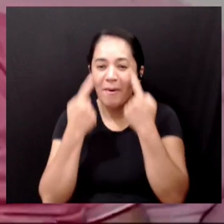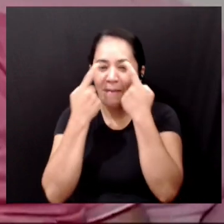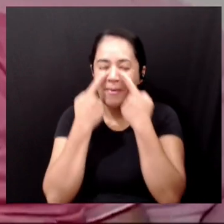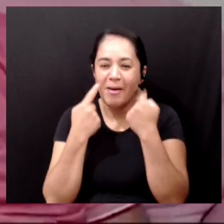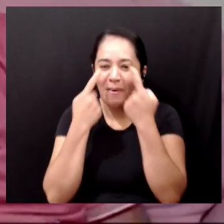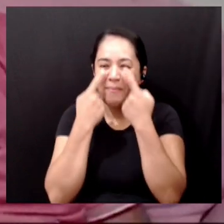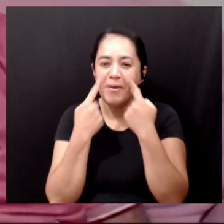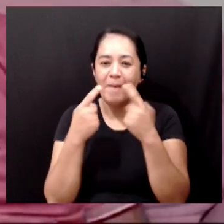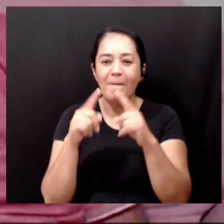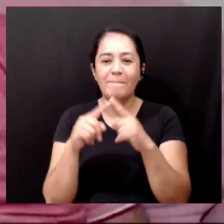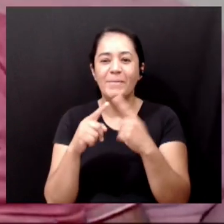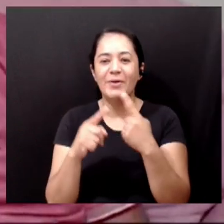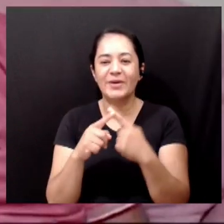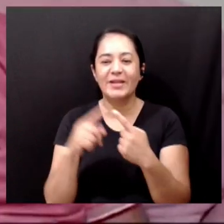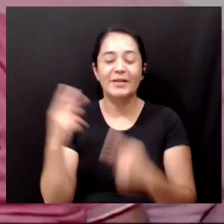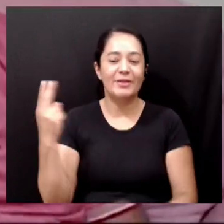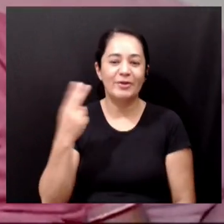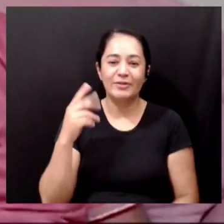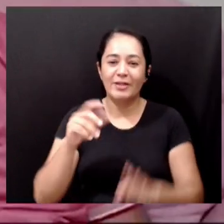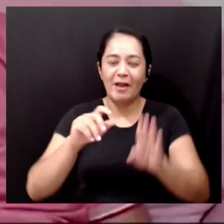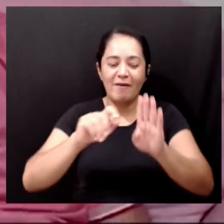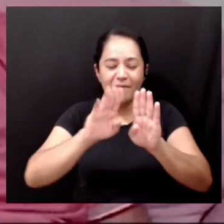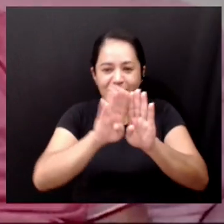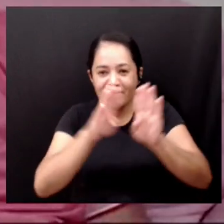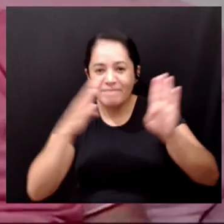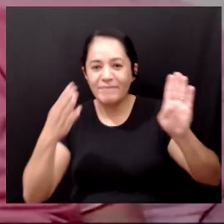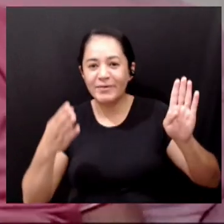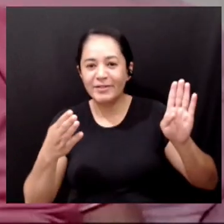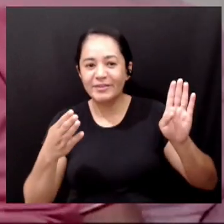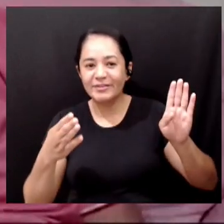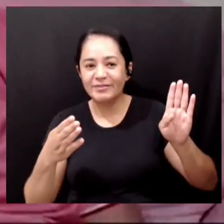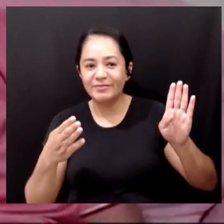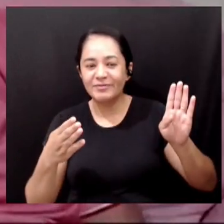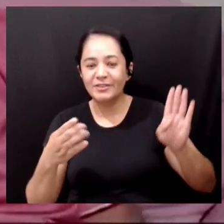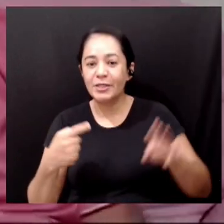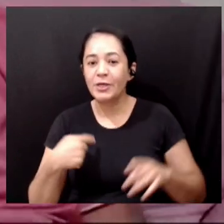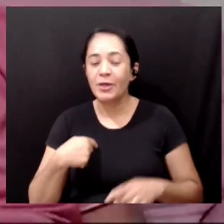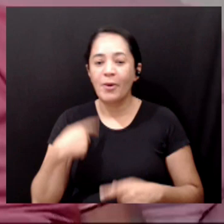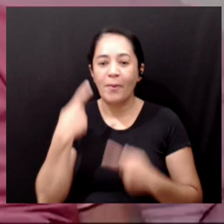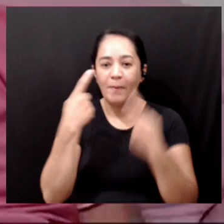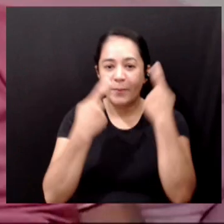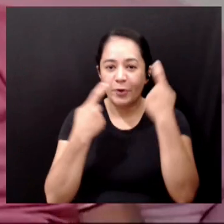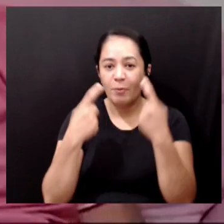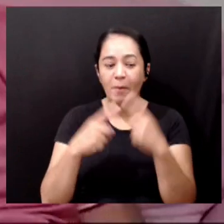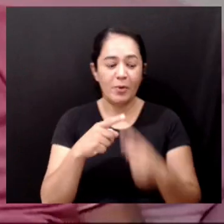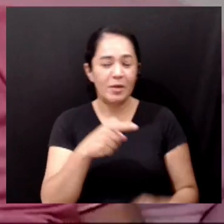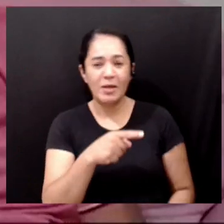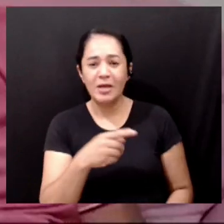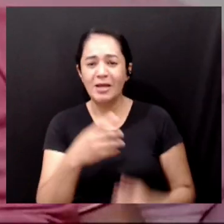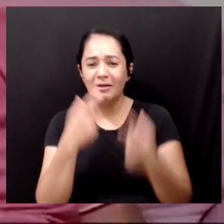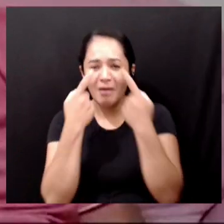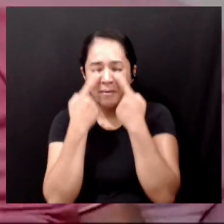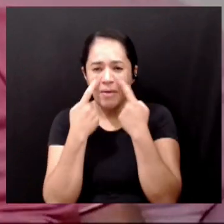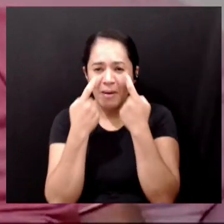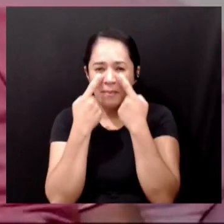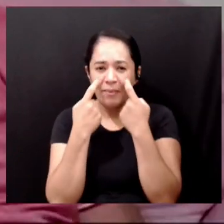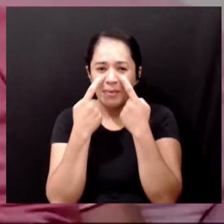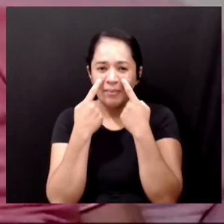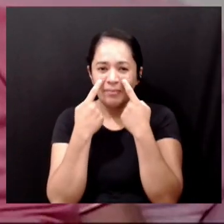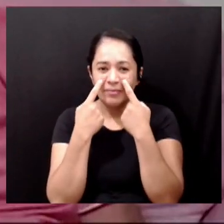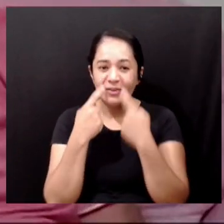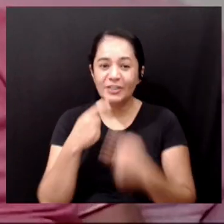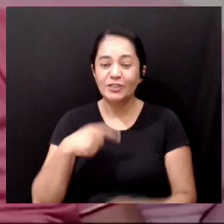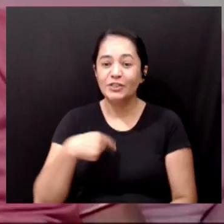lado de fora, fiquei muito preocupada, ele chorava muito. O pai em Sumaré, trabalhando. O pai em